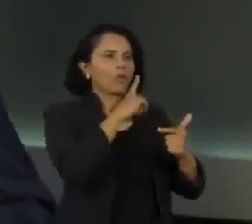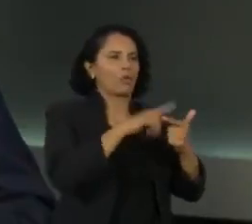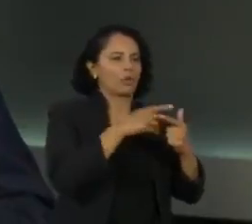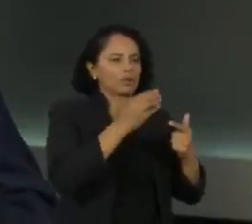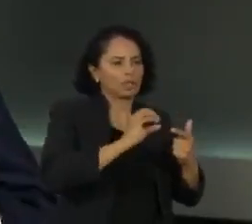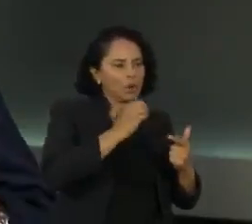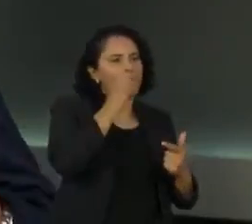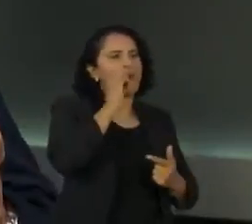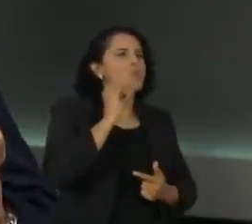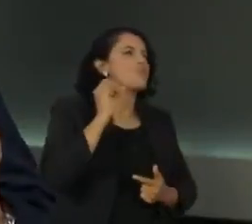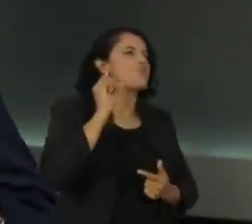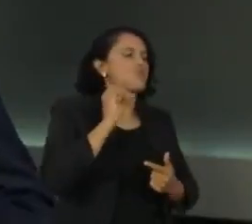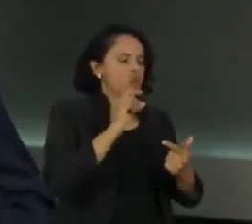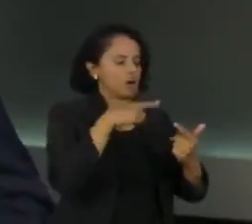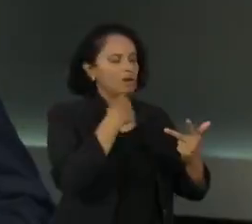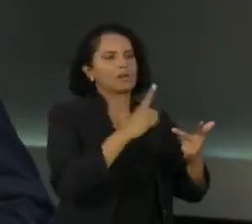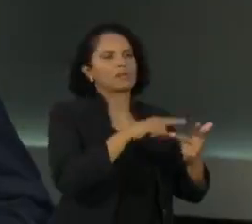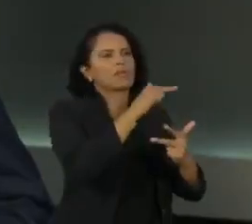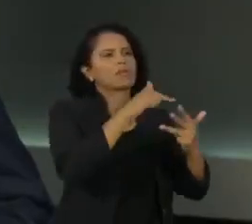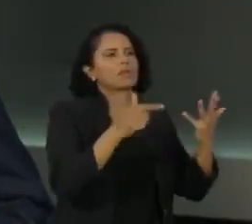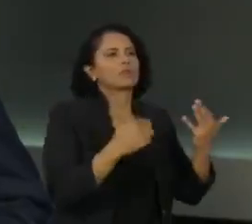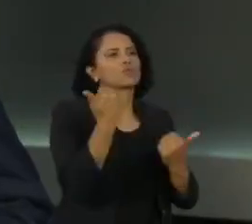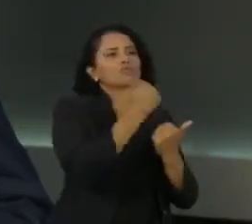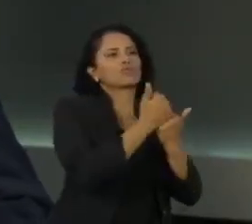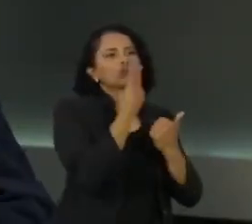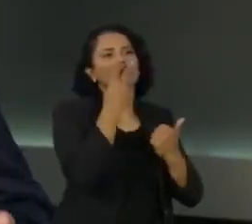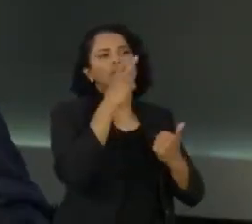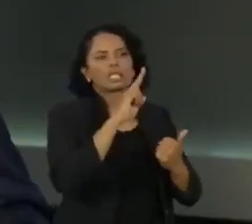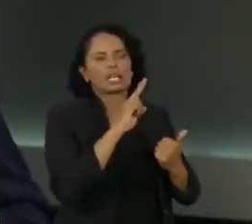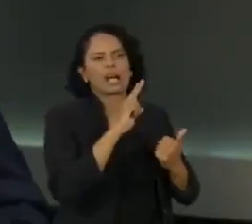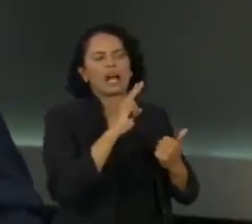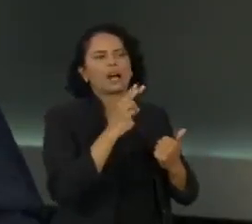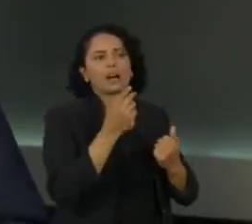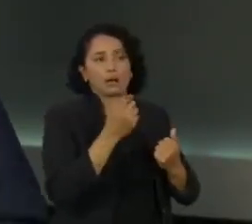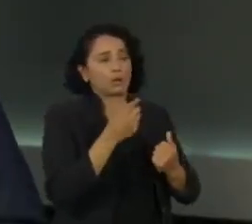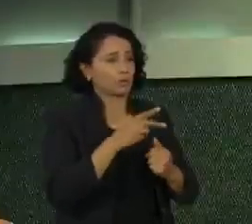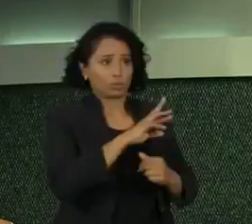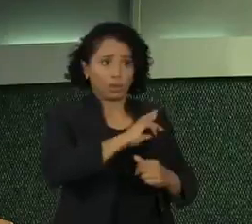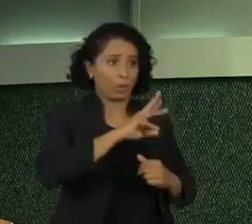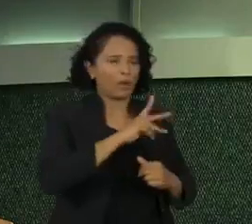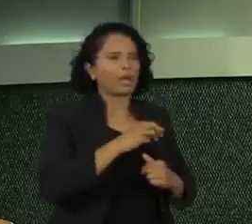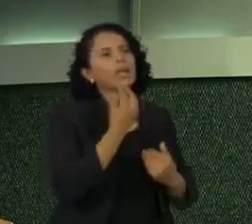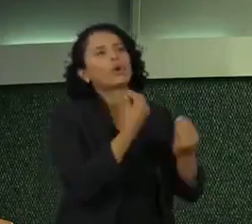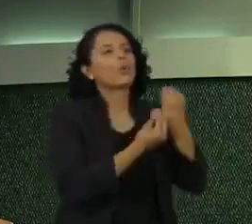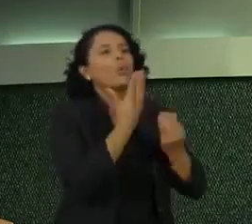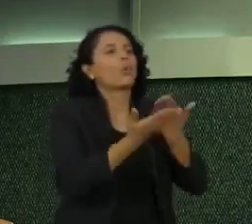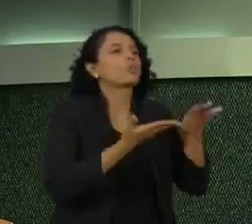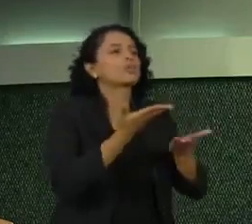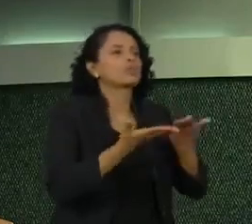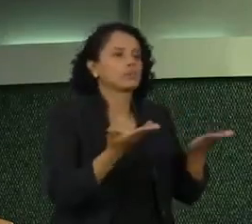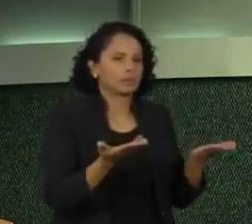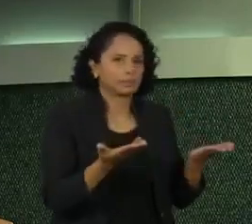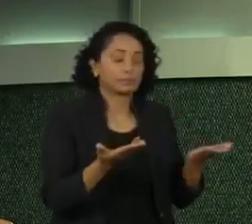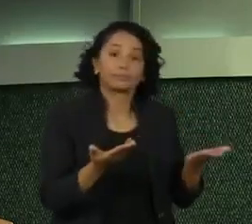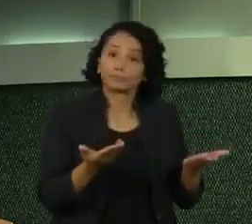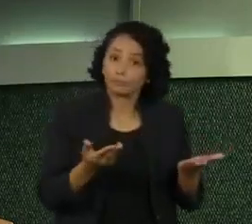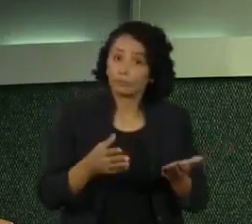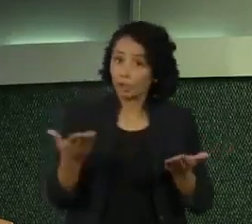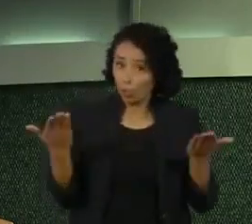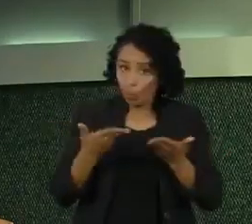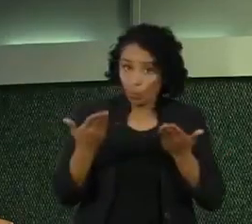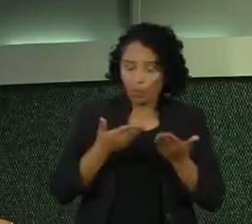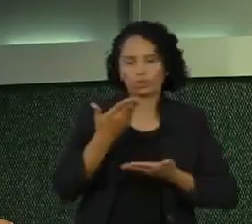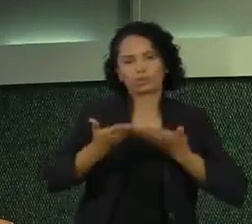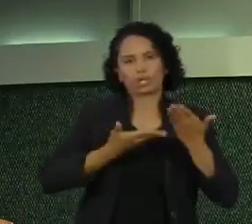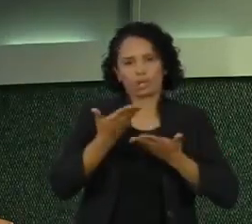risco, né? Qual é a orientação terapêutica nesse momento? Hoje, o tratamento para tabagismo, a